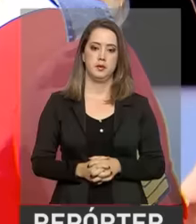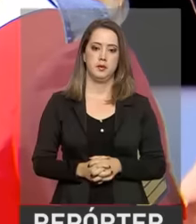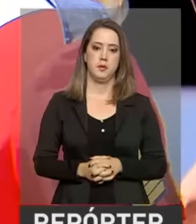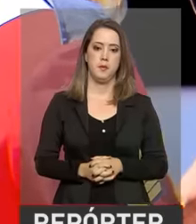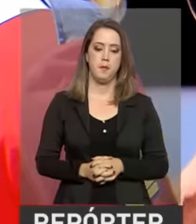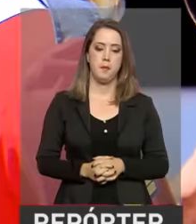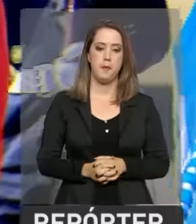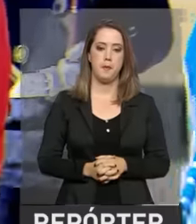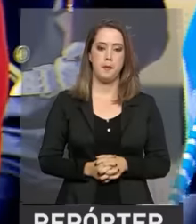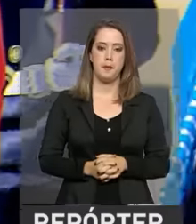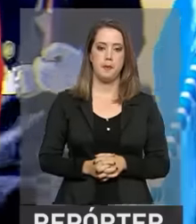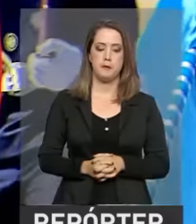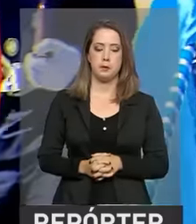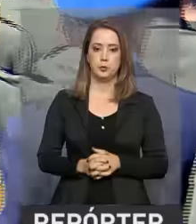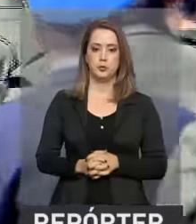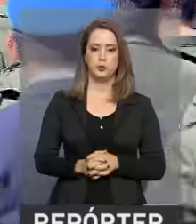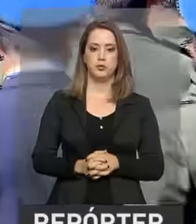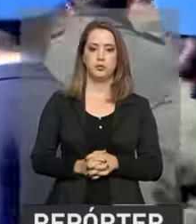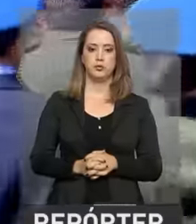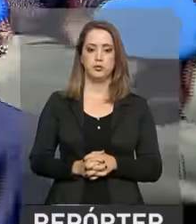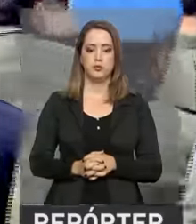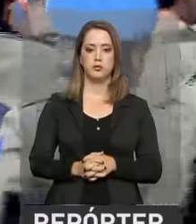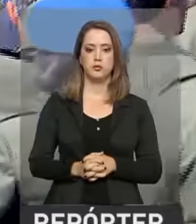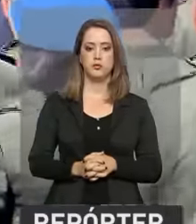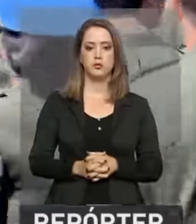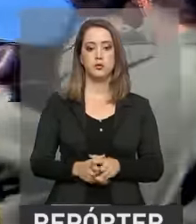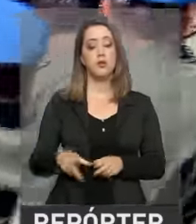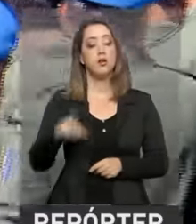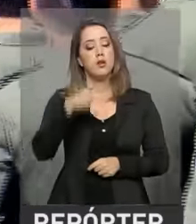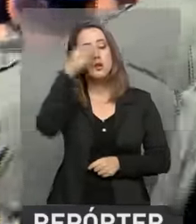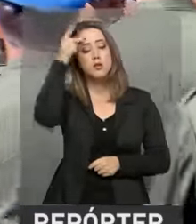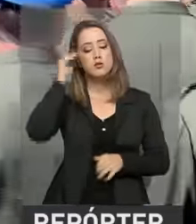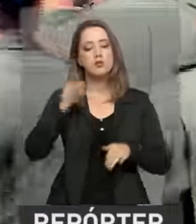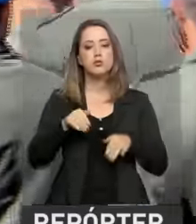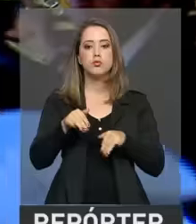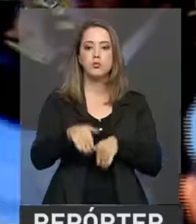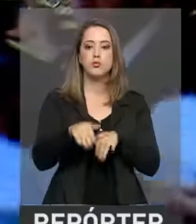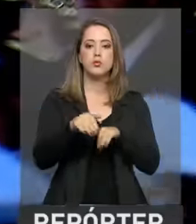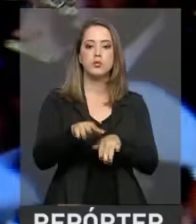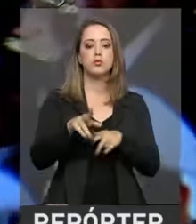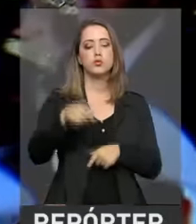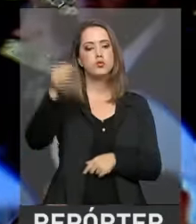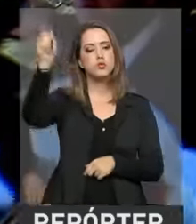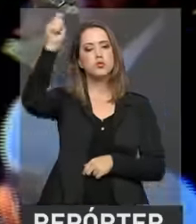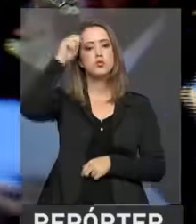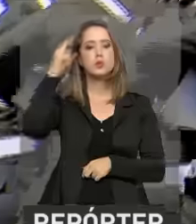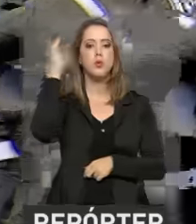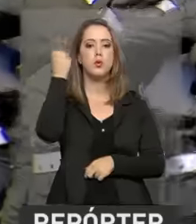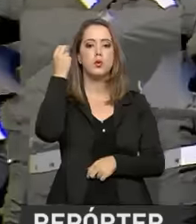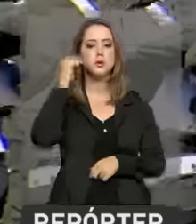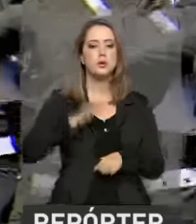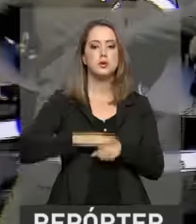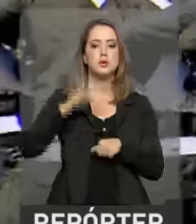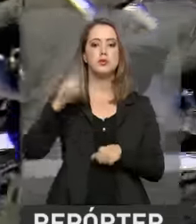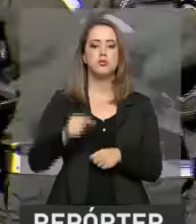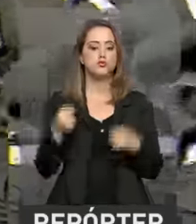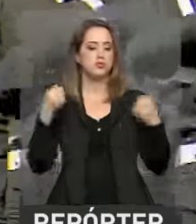Unidas quem desfila com uma boina Azul carrega mais que uma peça de cor diferente no